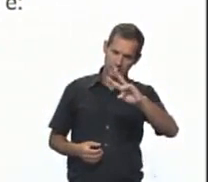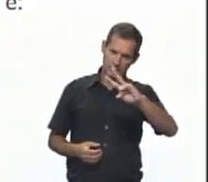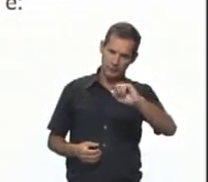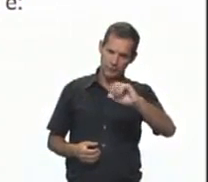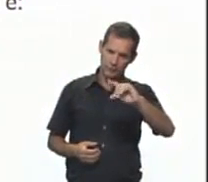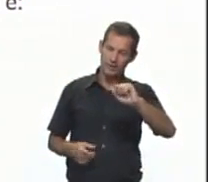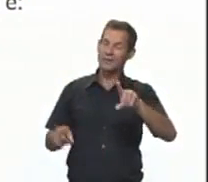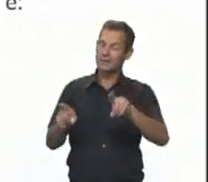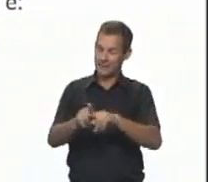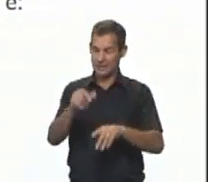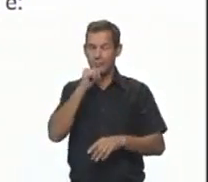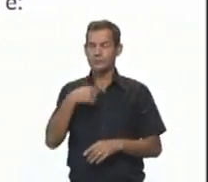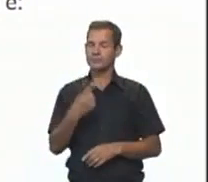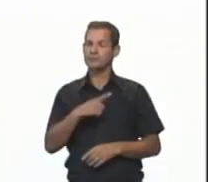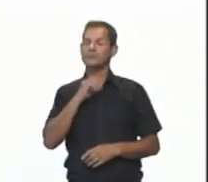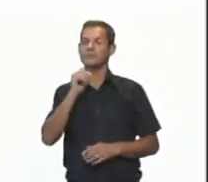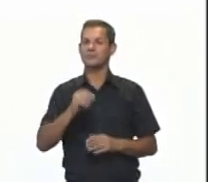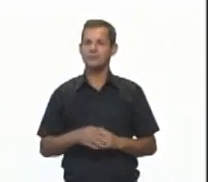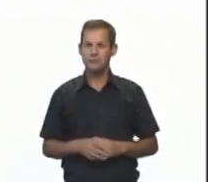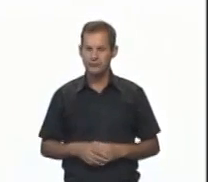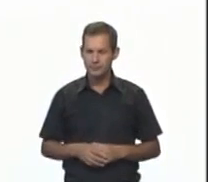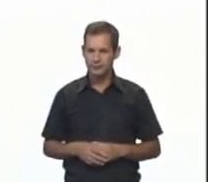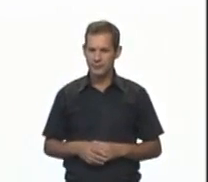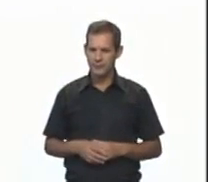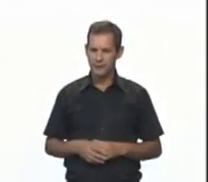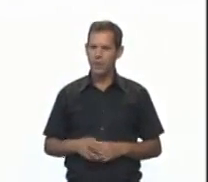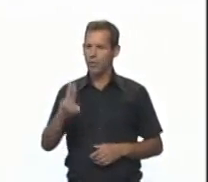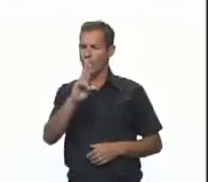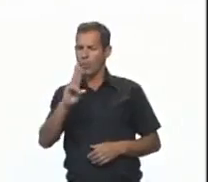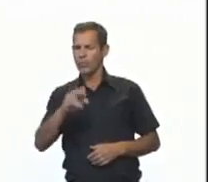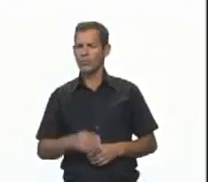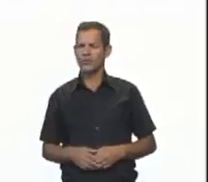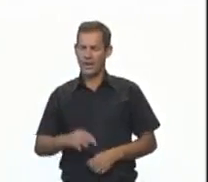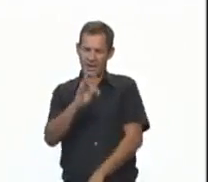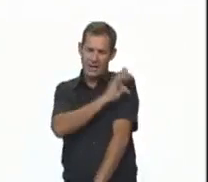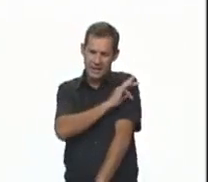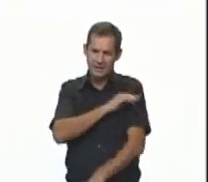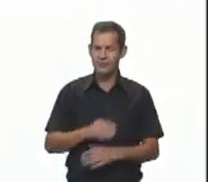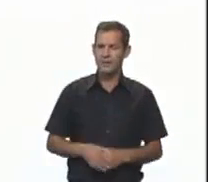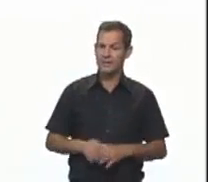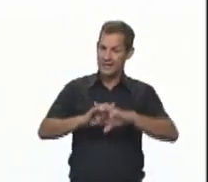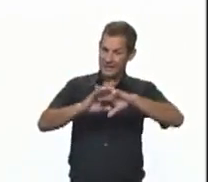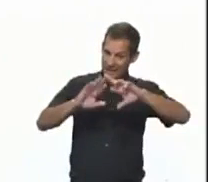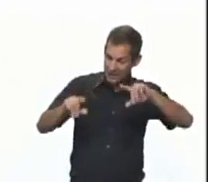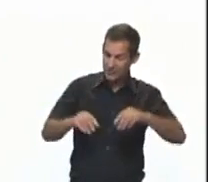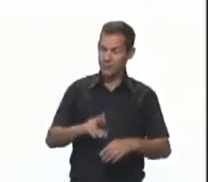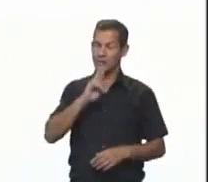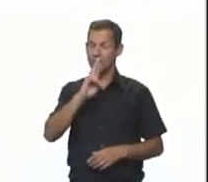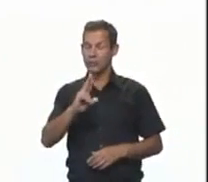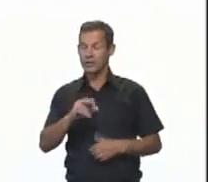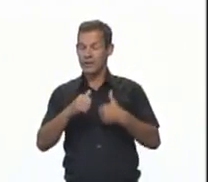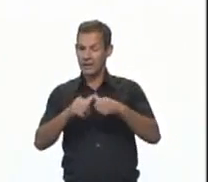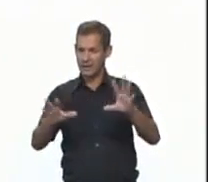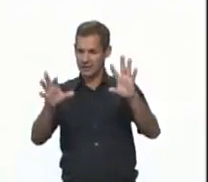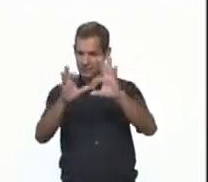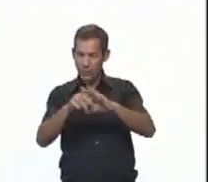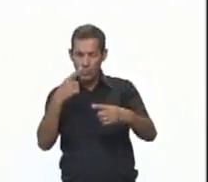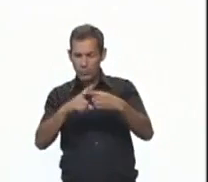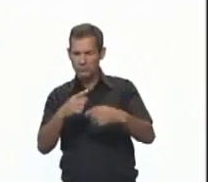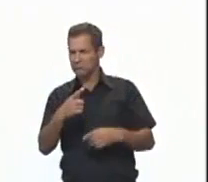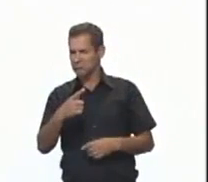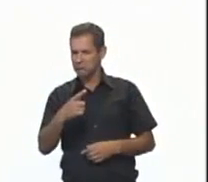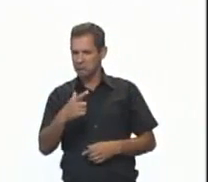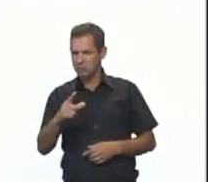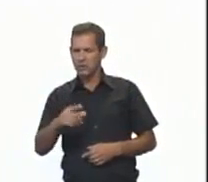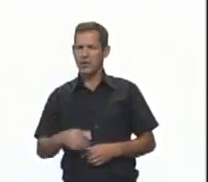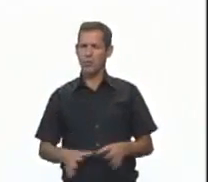E, além disso, nós temos que usar uma técnica diferente para resolver essa integral, porque ela não é